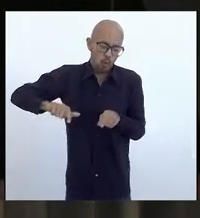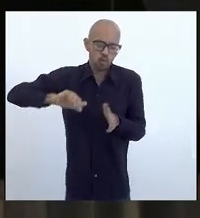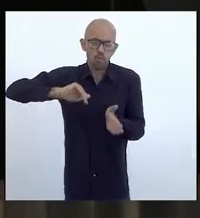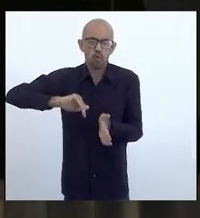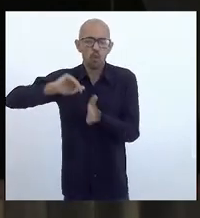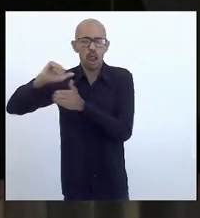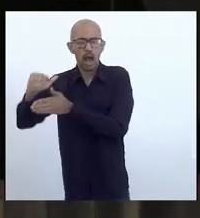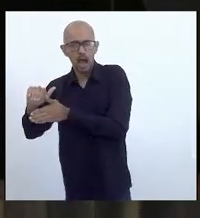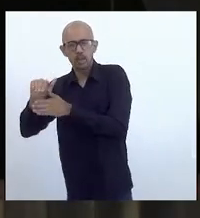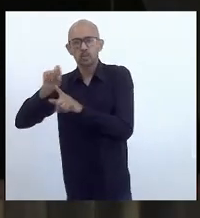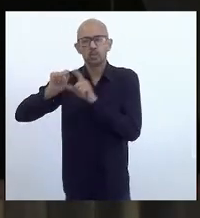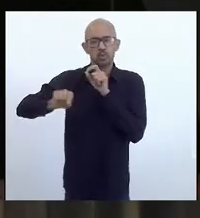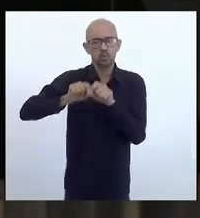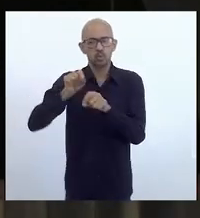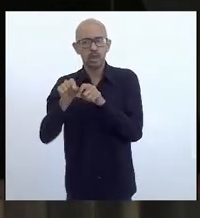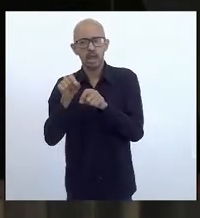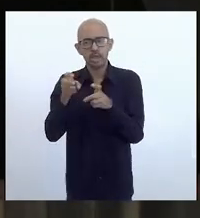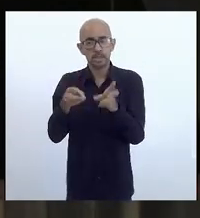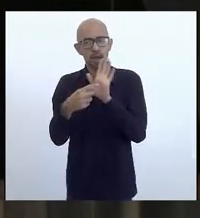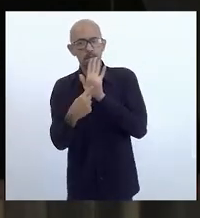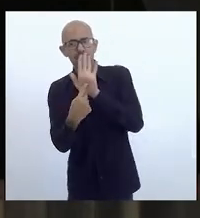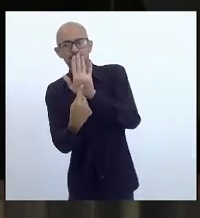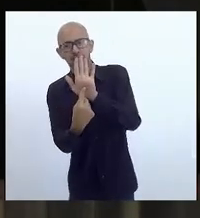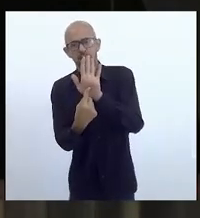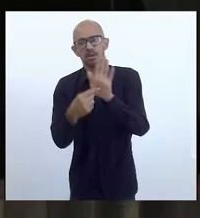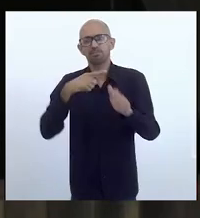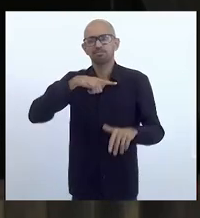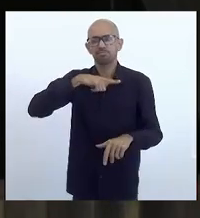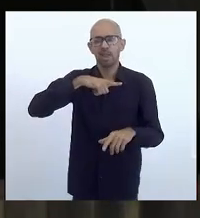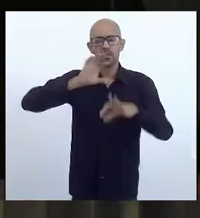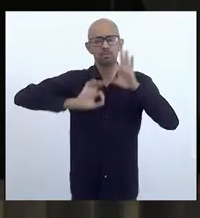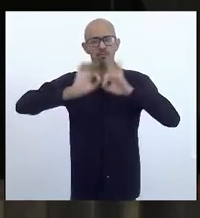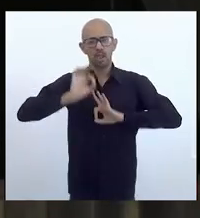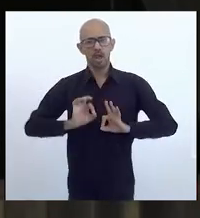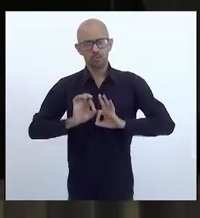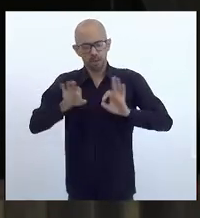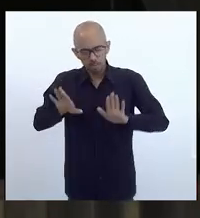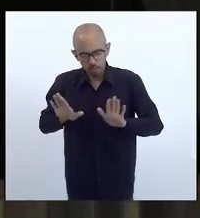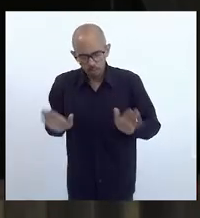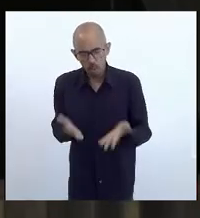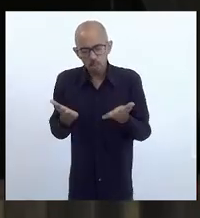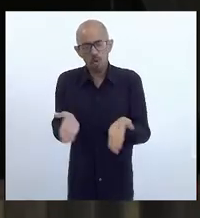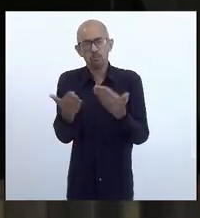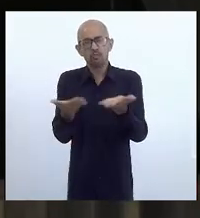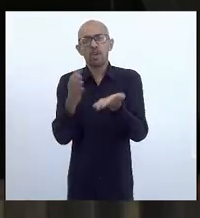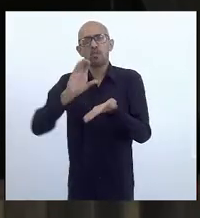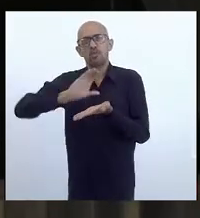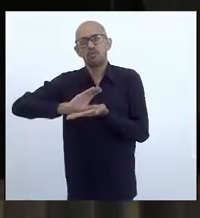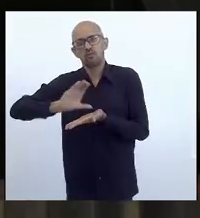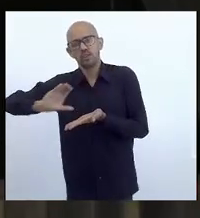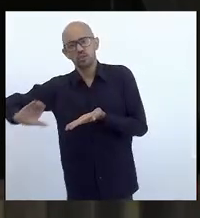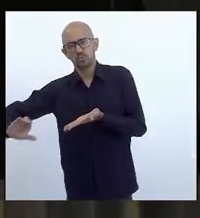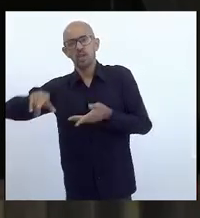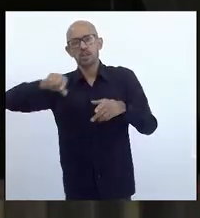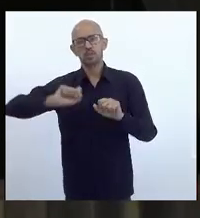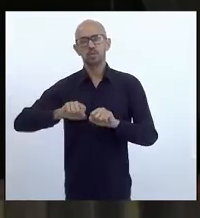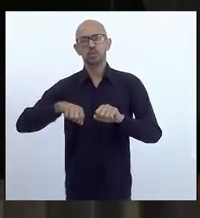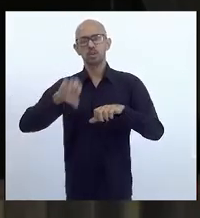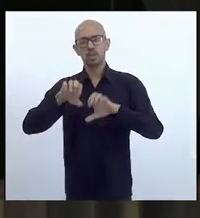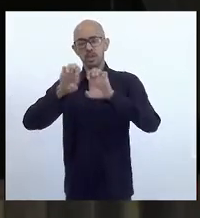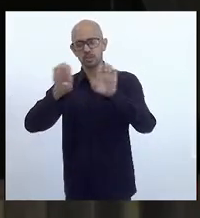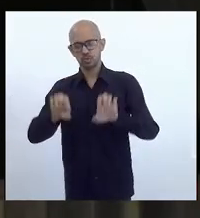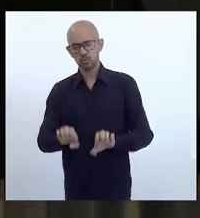ficção, que é a apresentação do PL, há um plano para promover o crescimento do investimento em